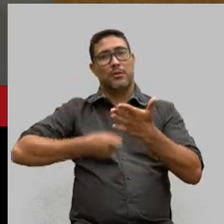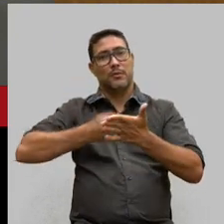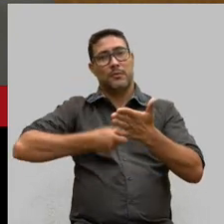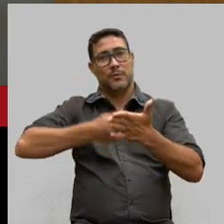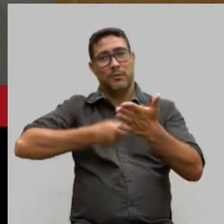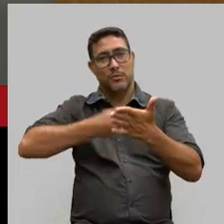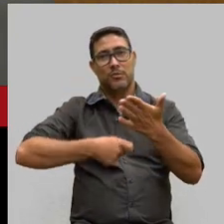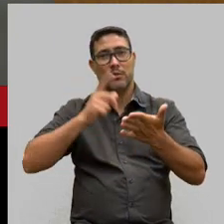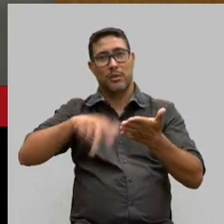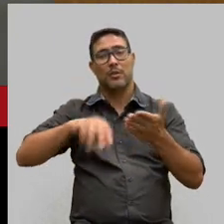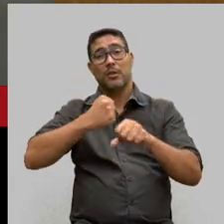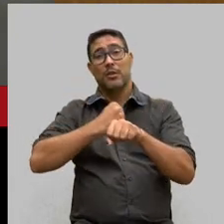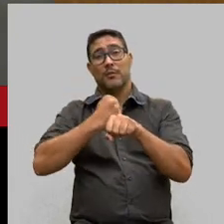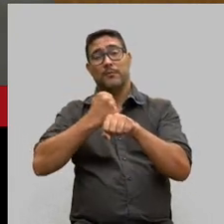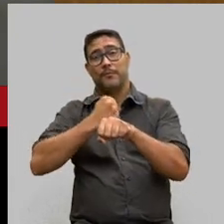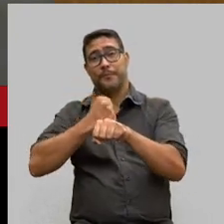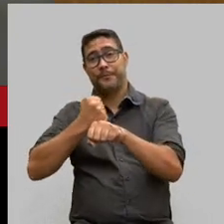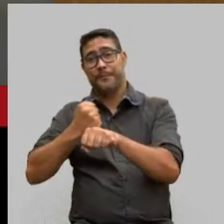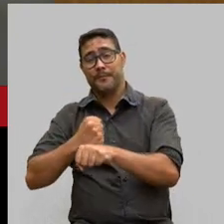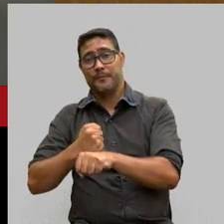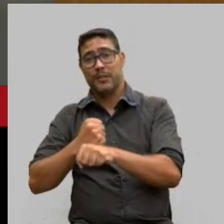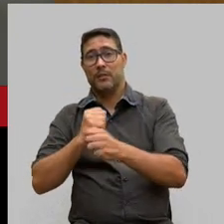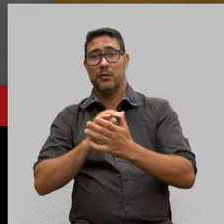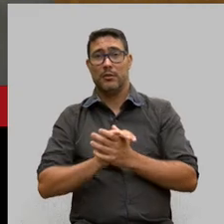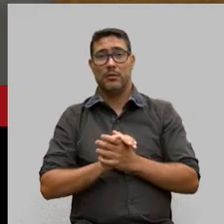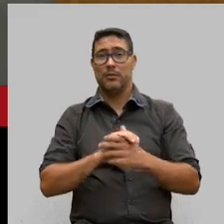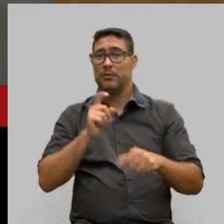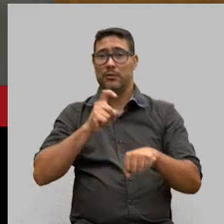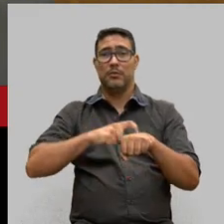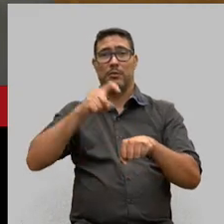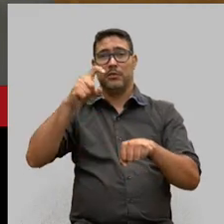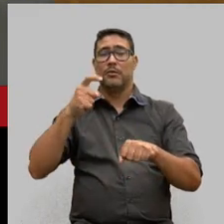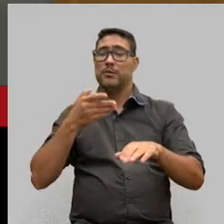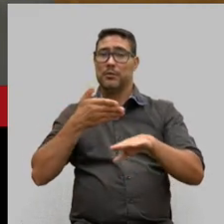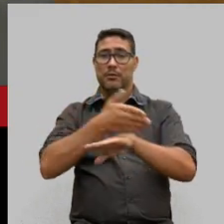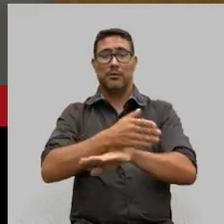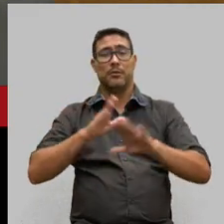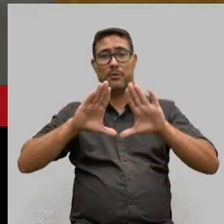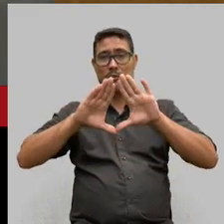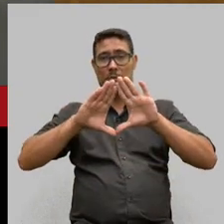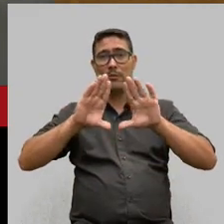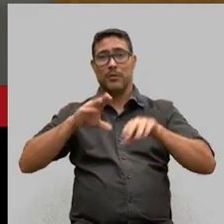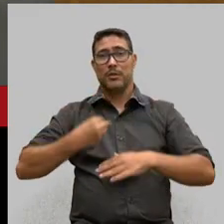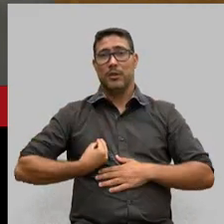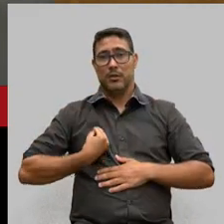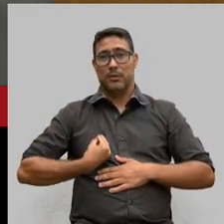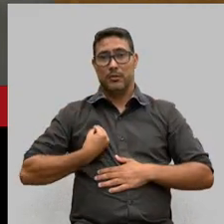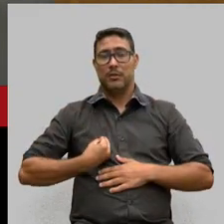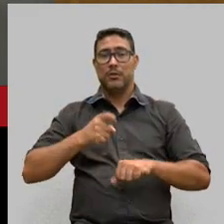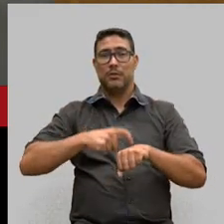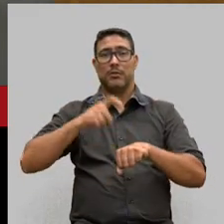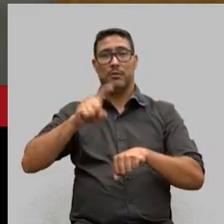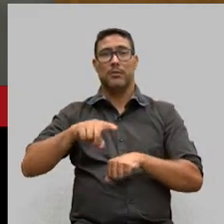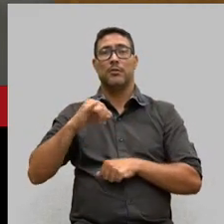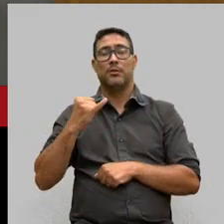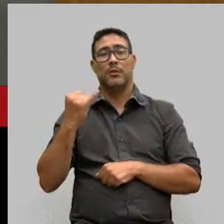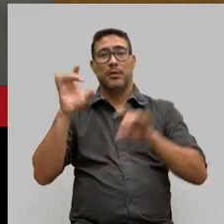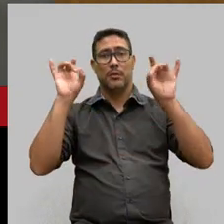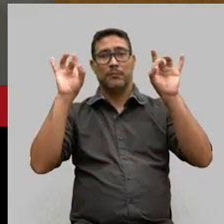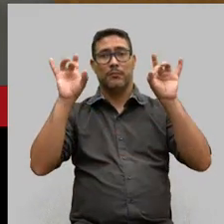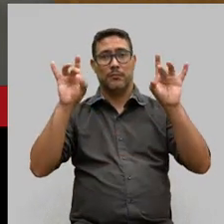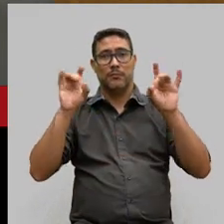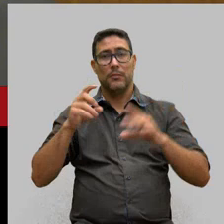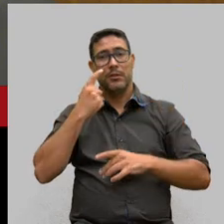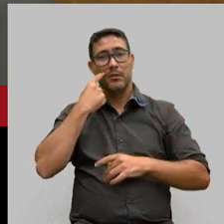vários anos e no momento que eu cheguei na assembleia e pude participar desse momento especial eu vi a